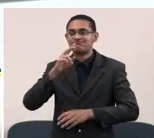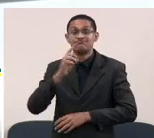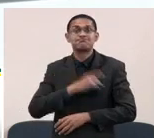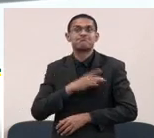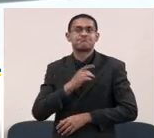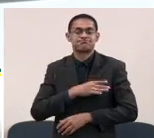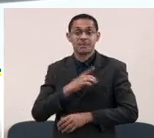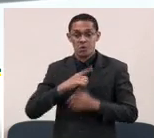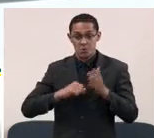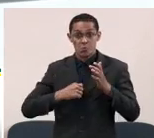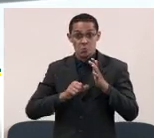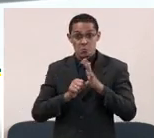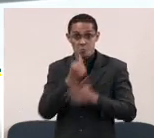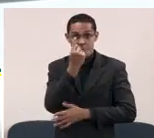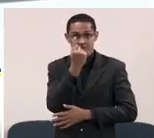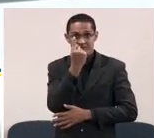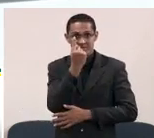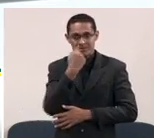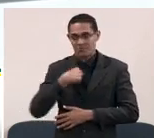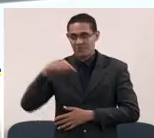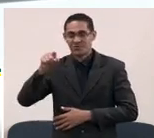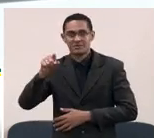para nunca mais querer voltar.